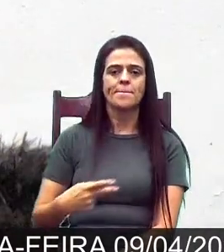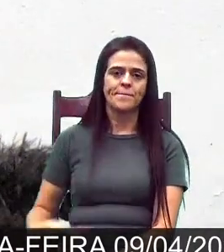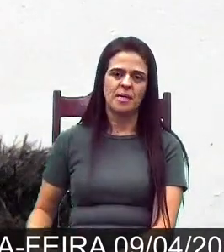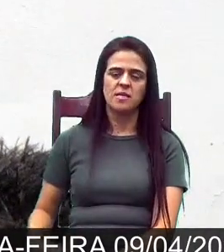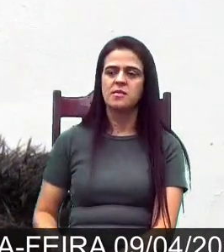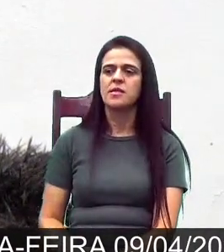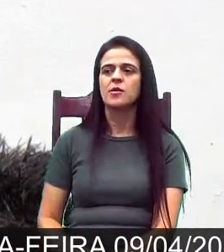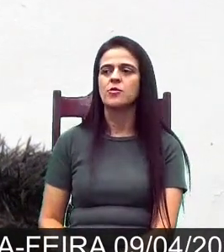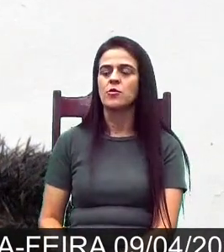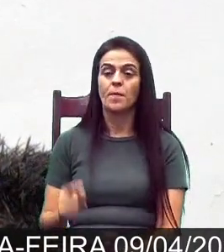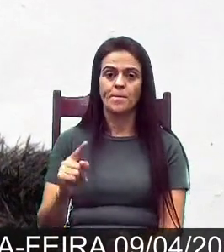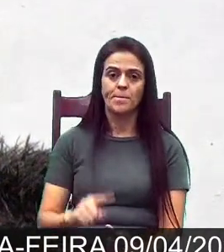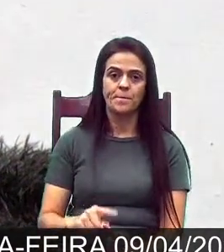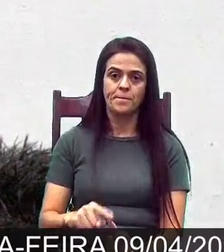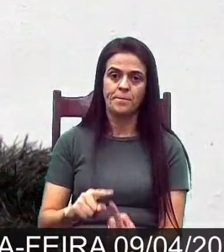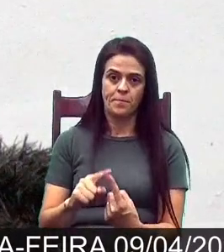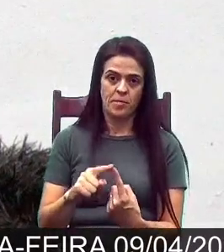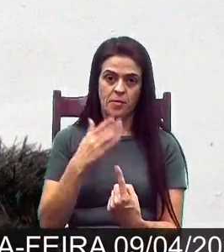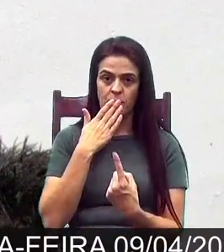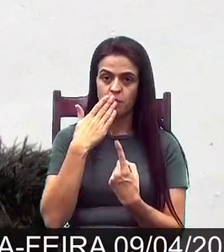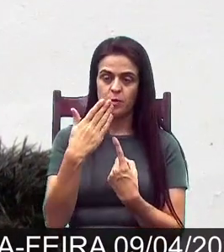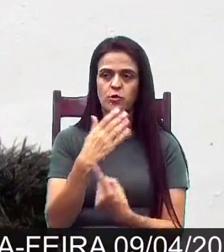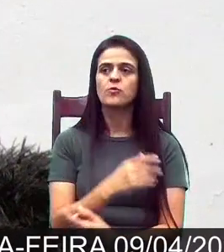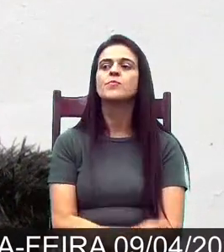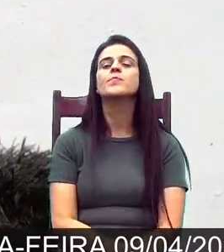primeiro requerimento, quero